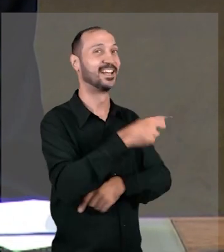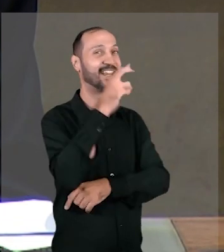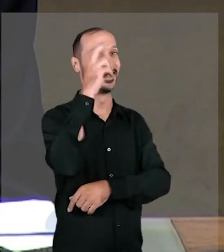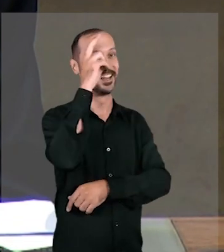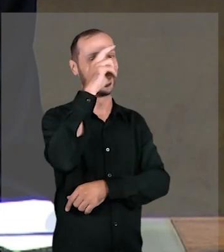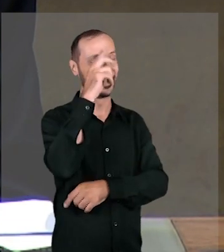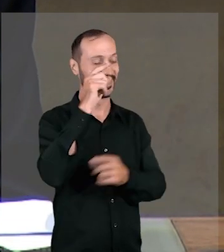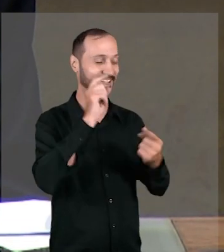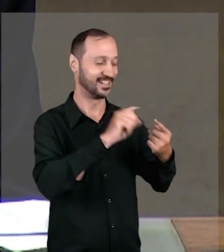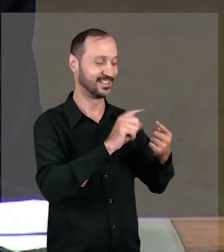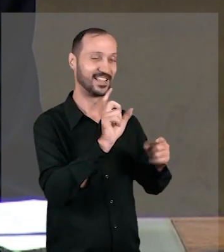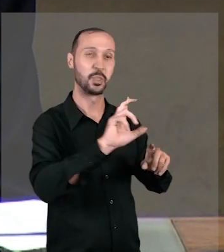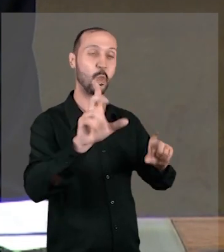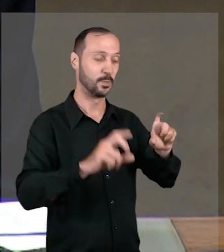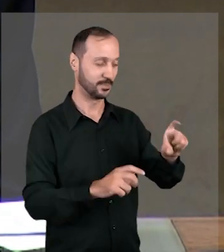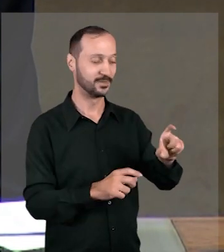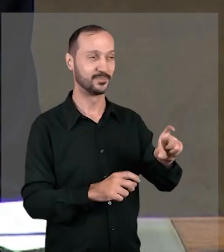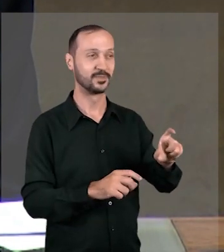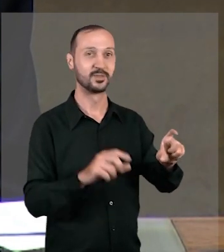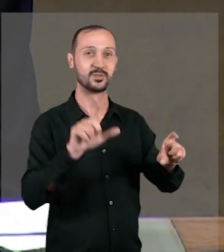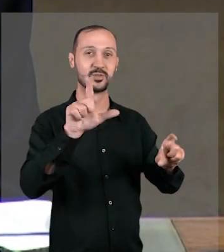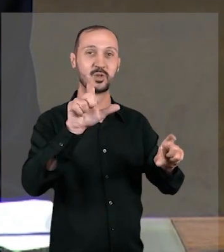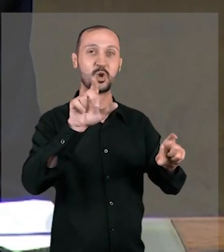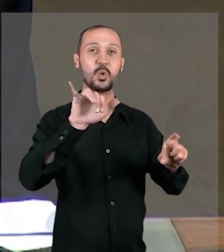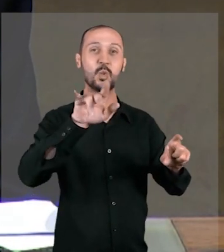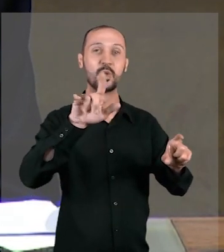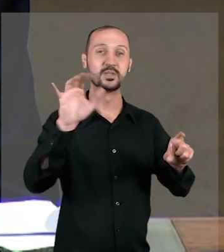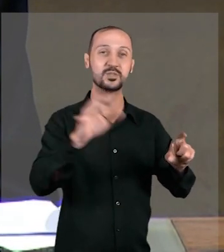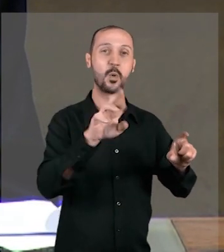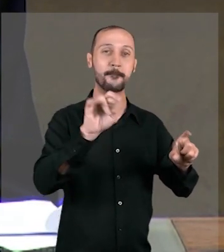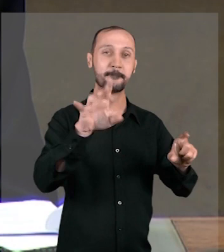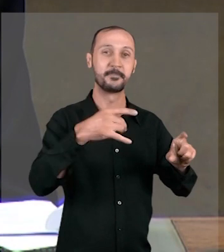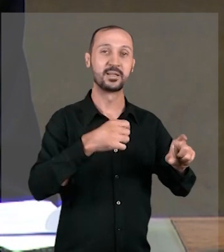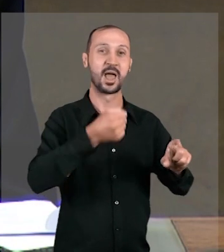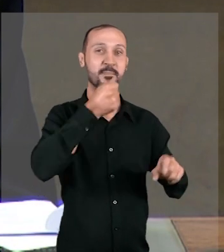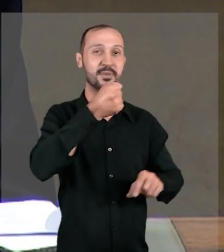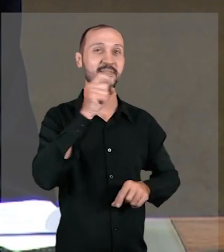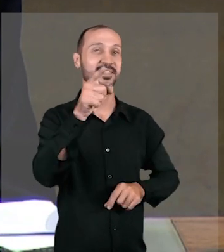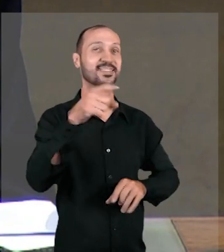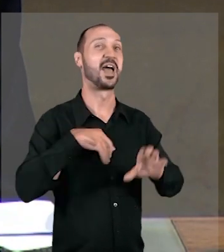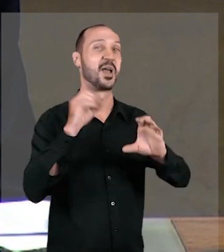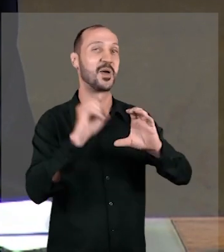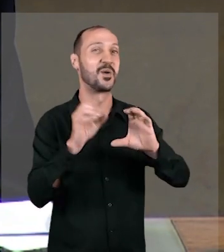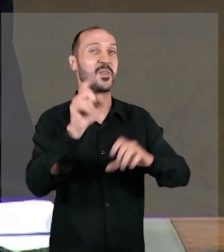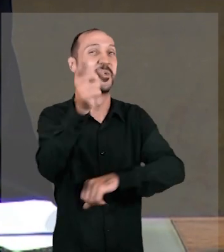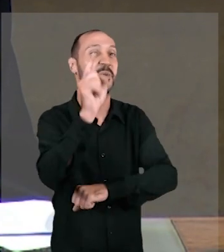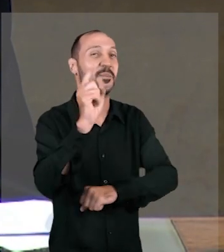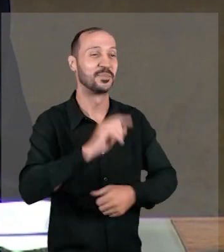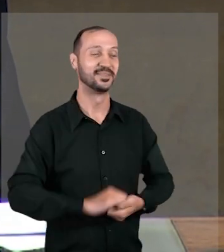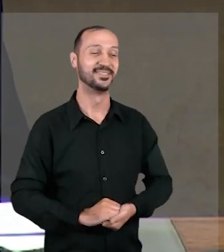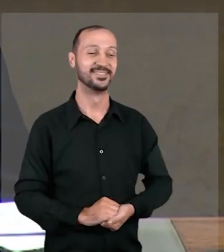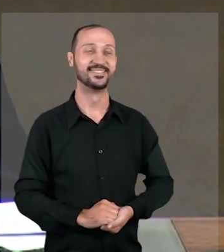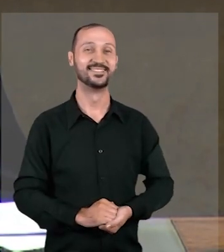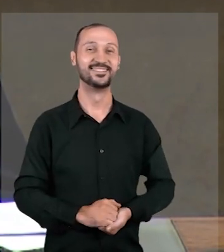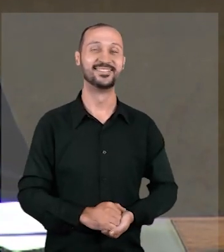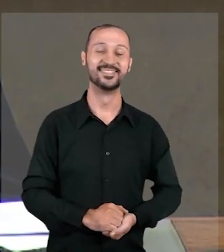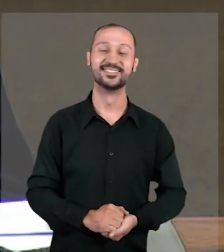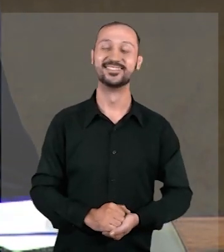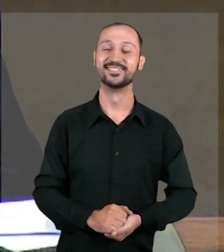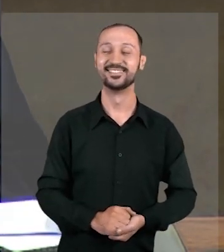falou: ahá, Luiz Roberto, locutor esportivo da TV Globo.